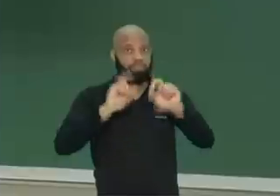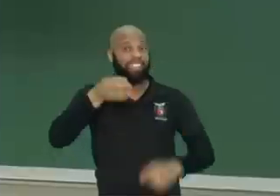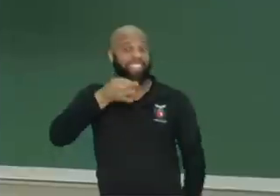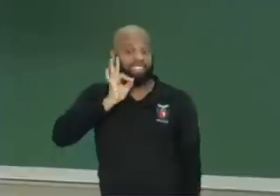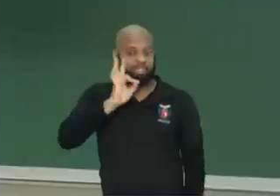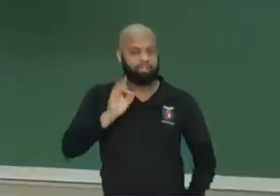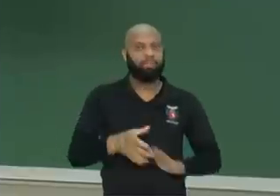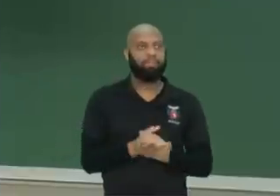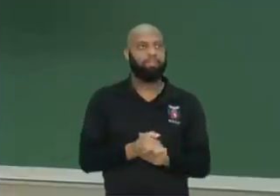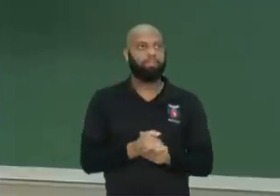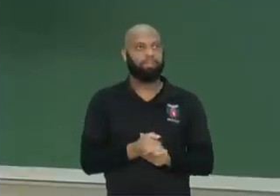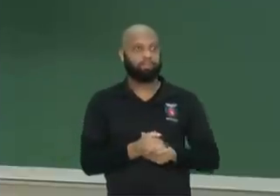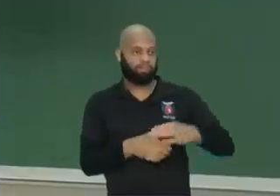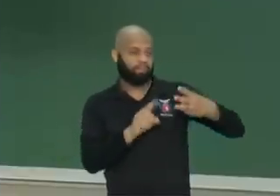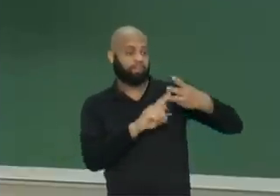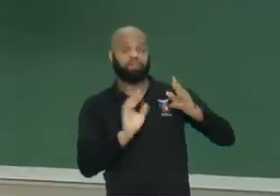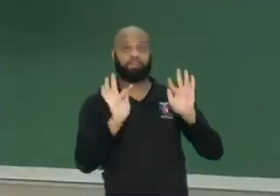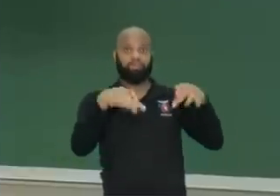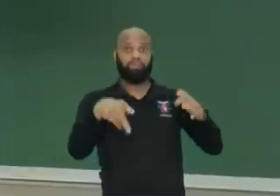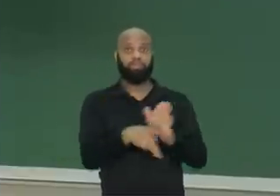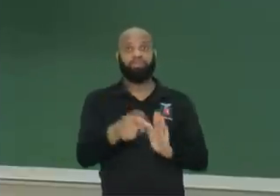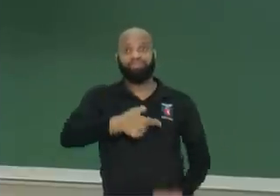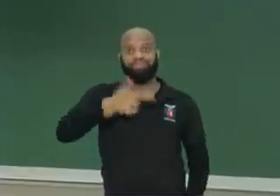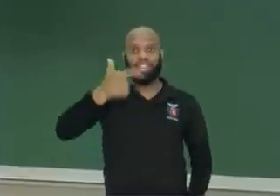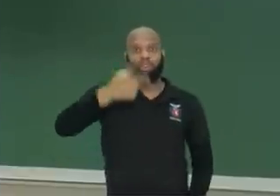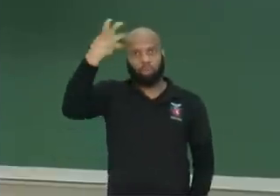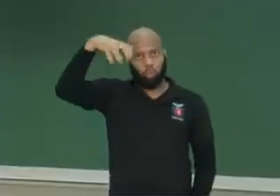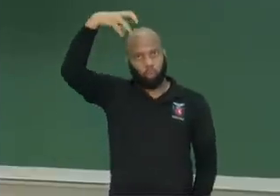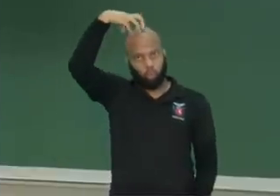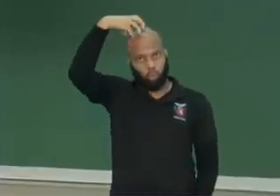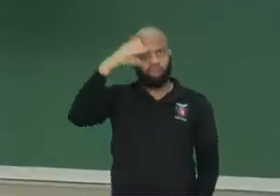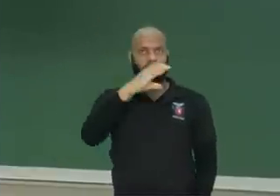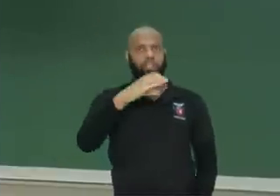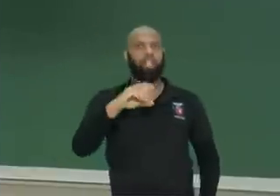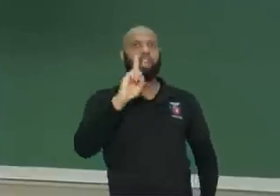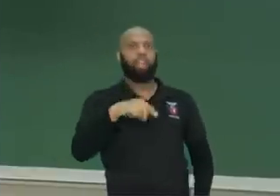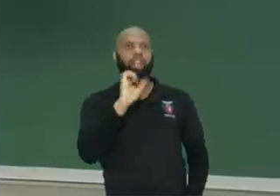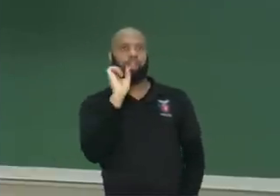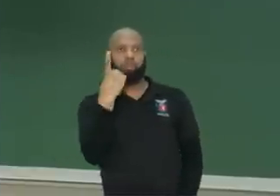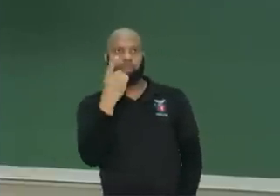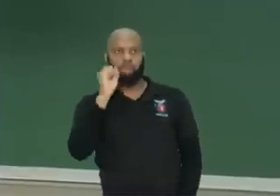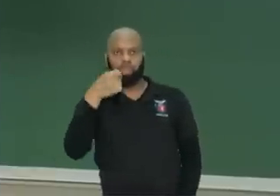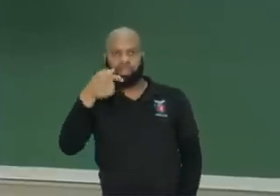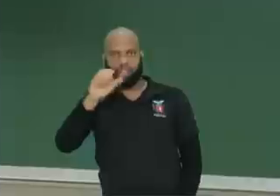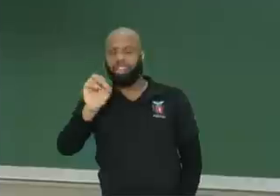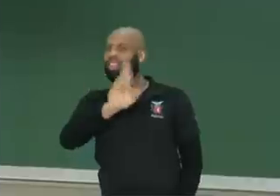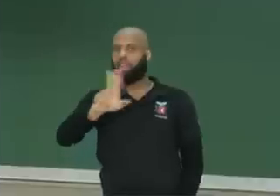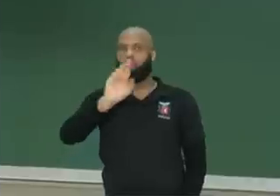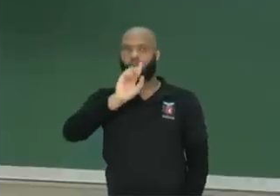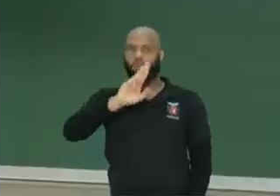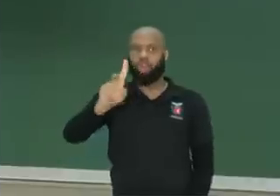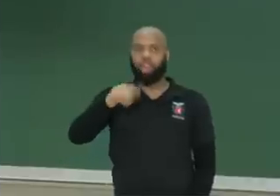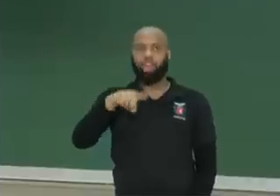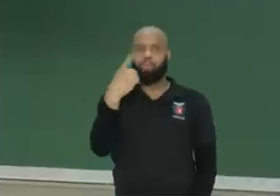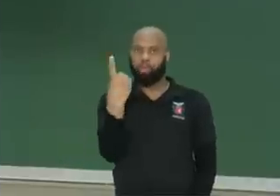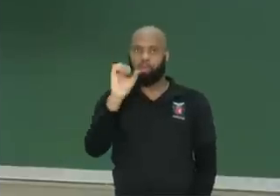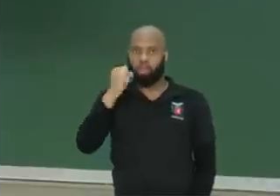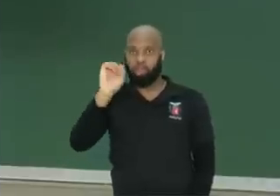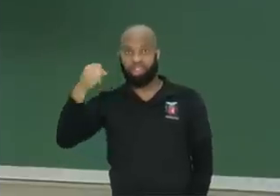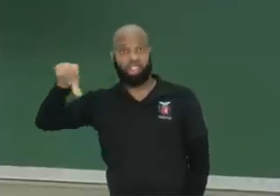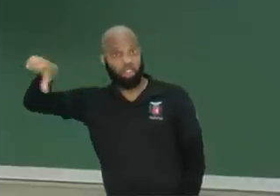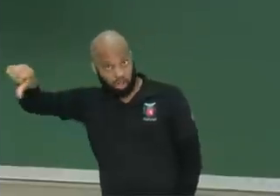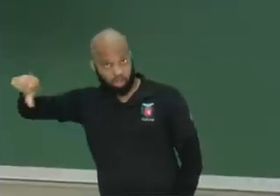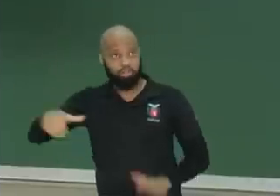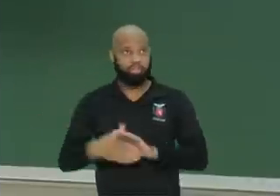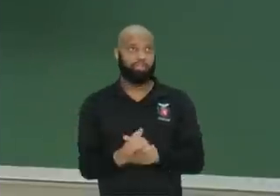café. O fim do Segundo Reinado, na alternativa C, ela traz para a gente que foi em 1870, não foi, ele vai ser em